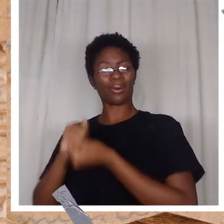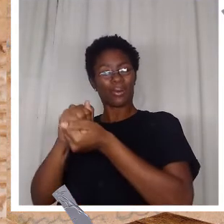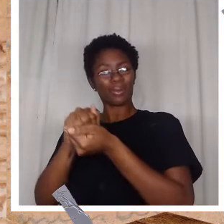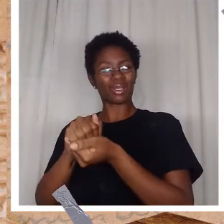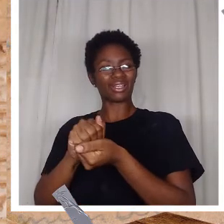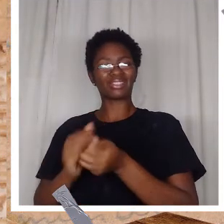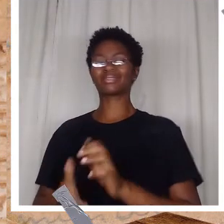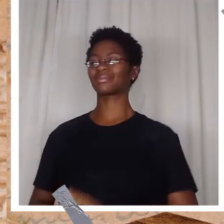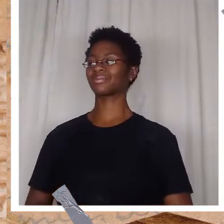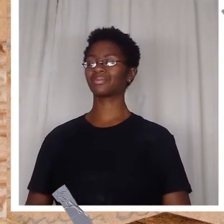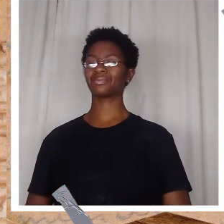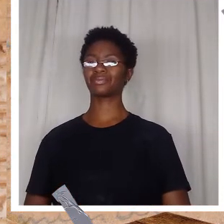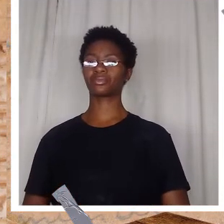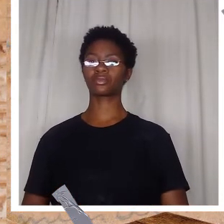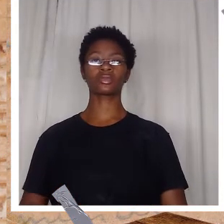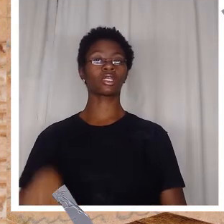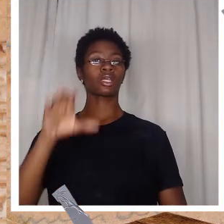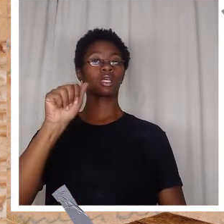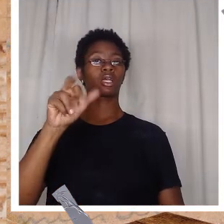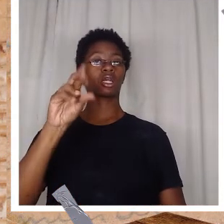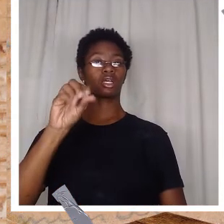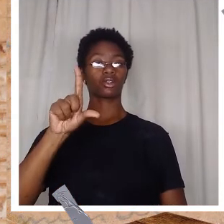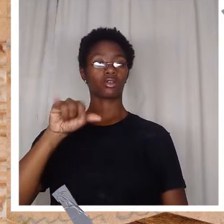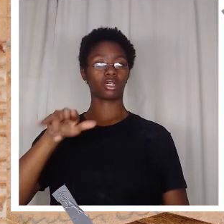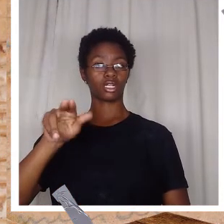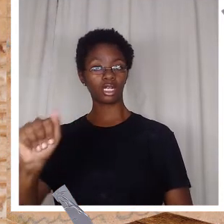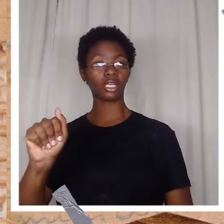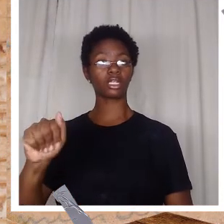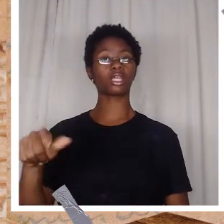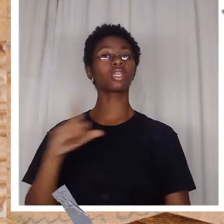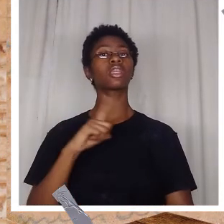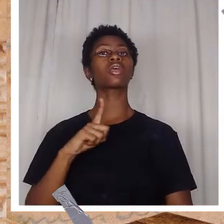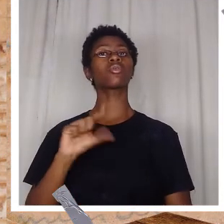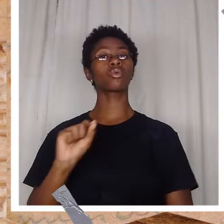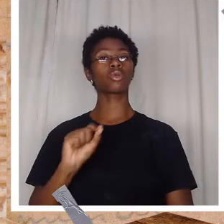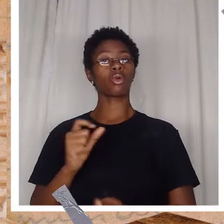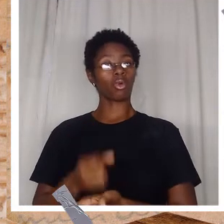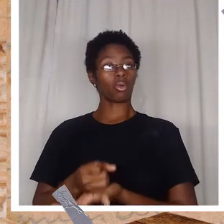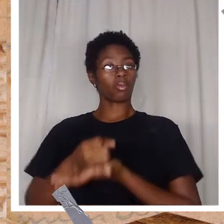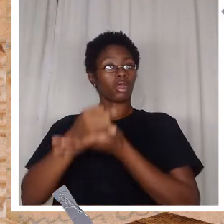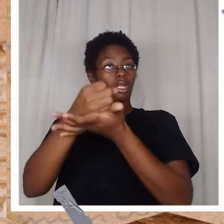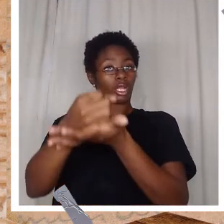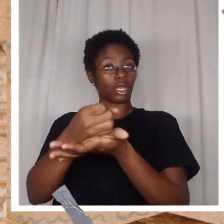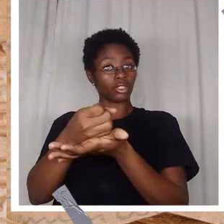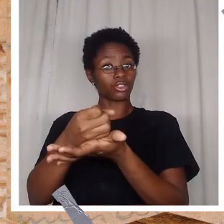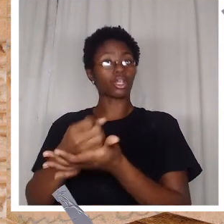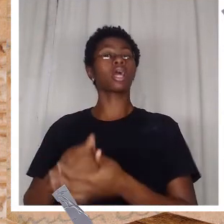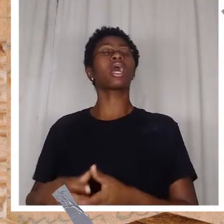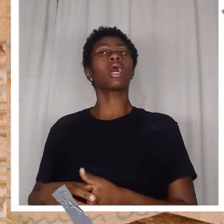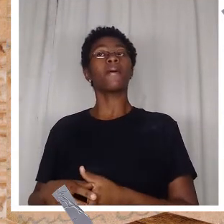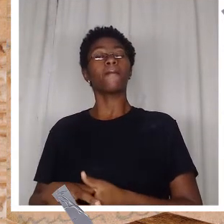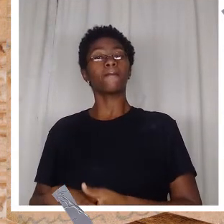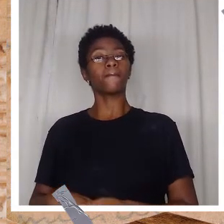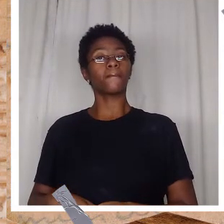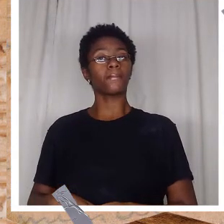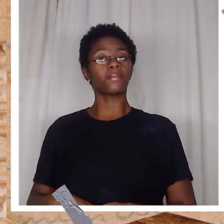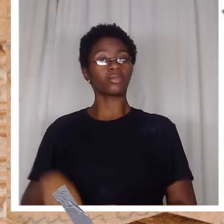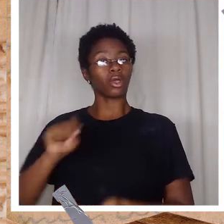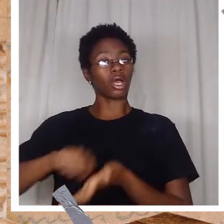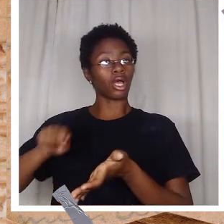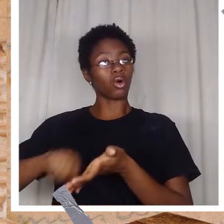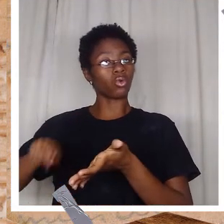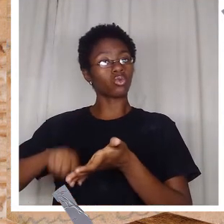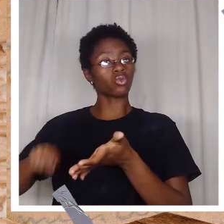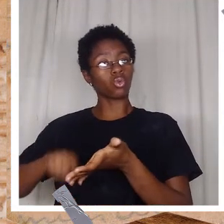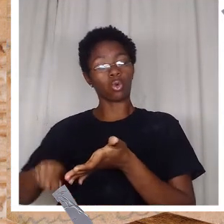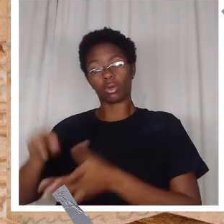Jesus, essa personagem do Papel e o Mar, no qual imagina o encontro entre João Cândido e a autora de Quartos de